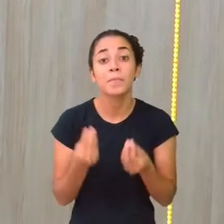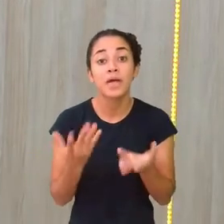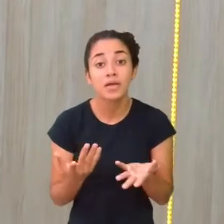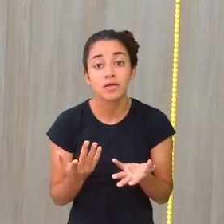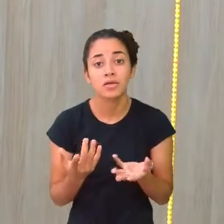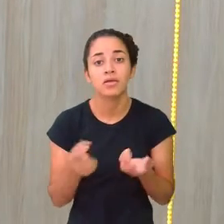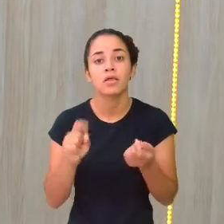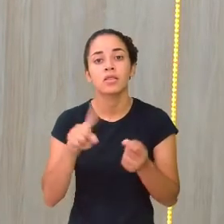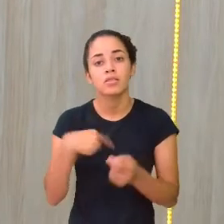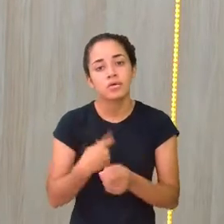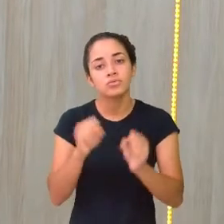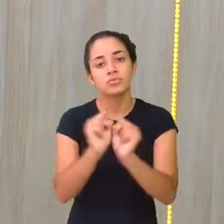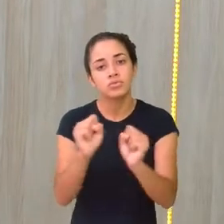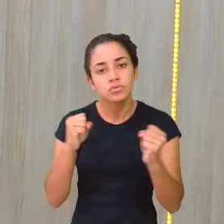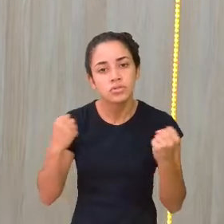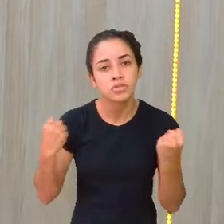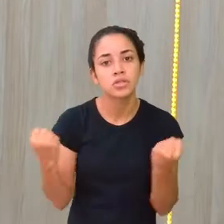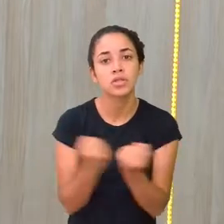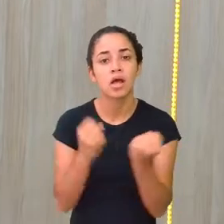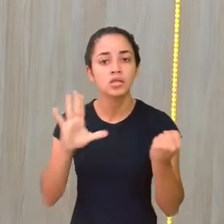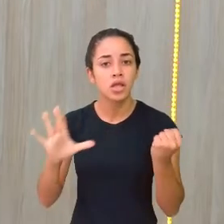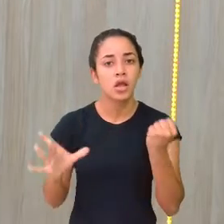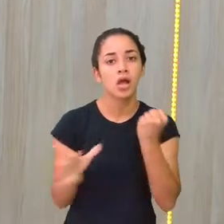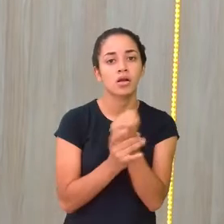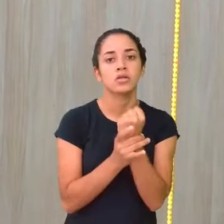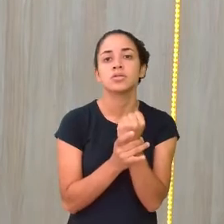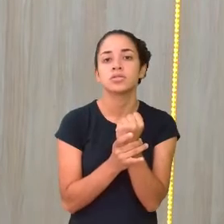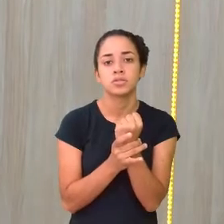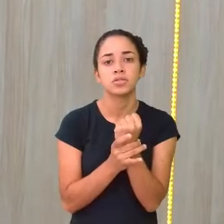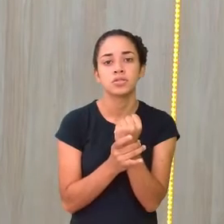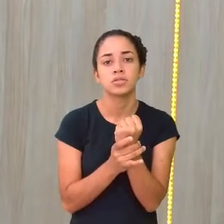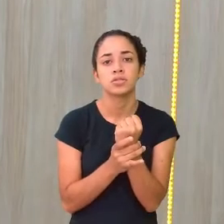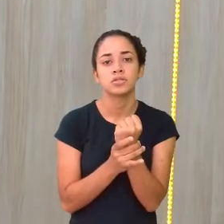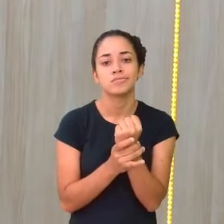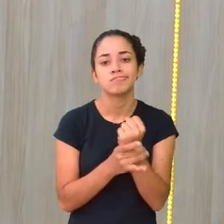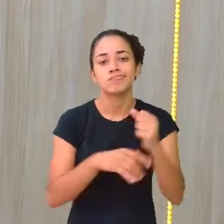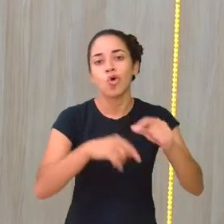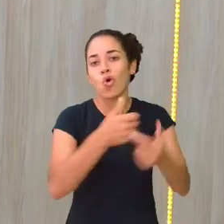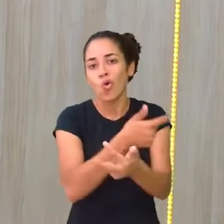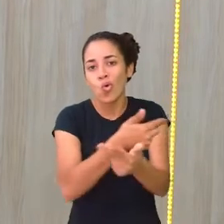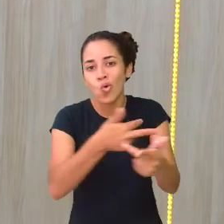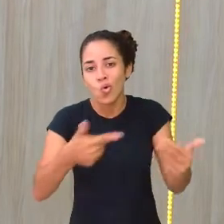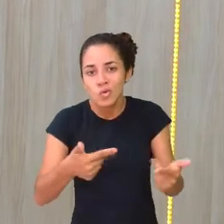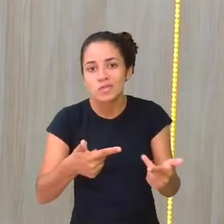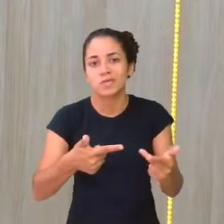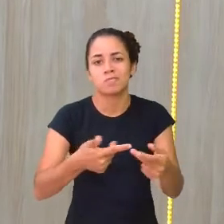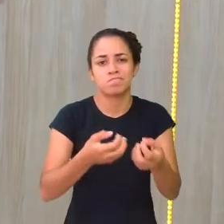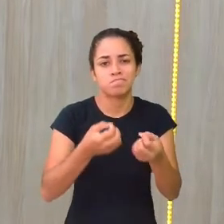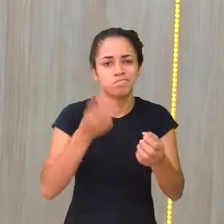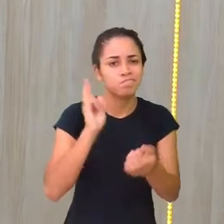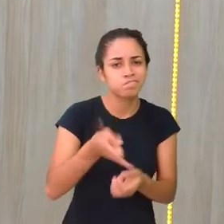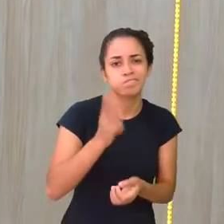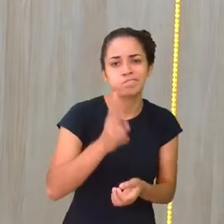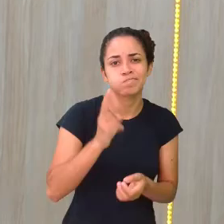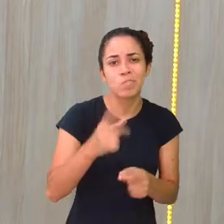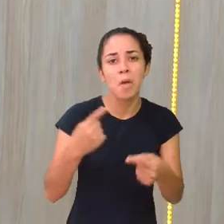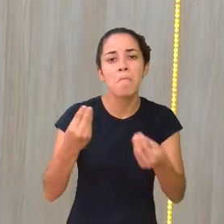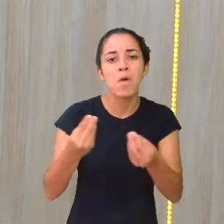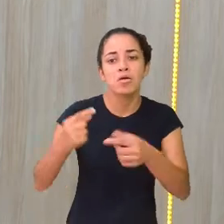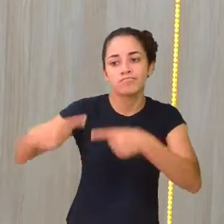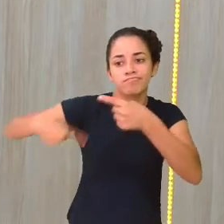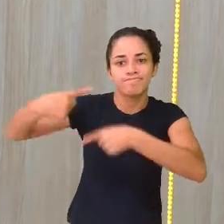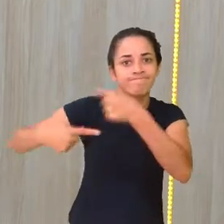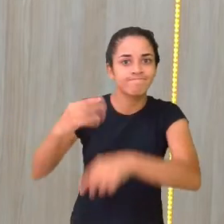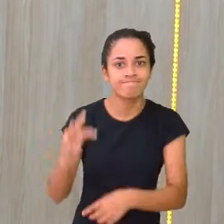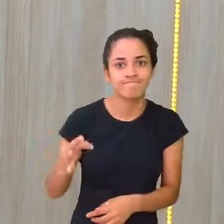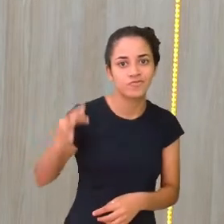sociedade que vá garantir a permanência desses recursos para uma geração futura. Aí já está dentro de um princípio